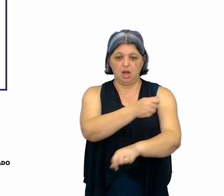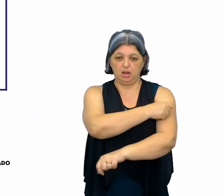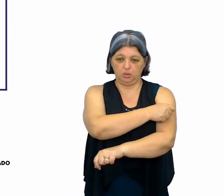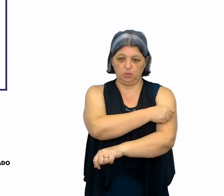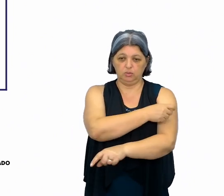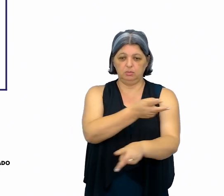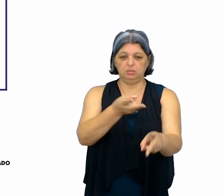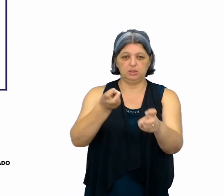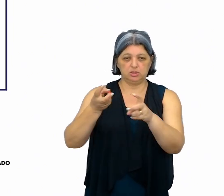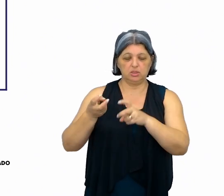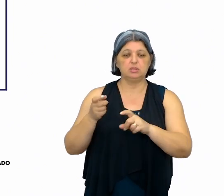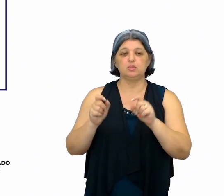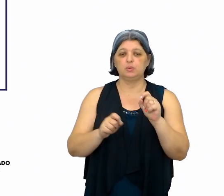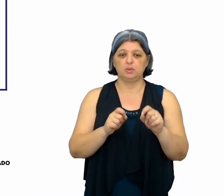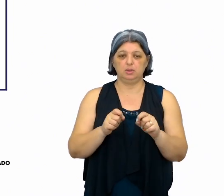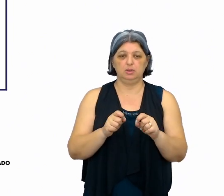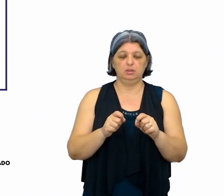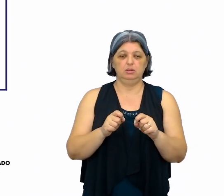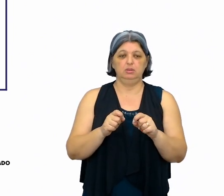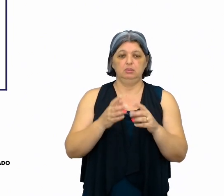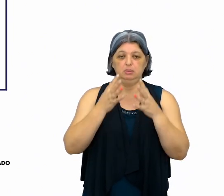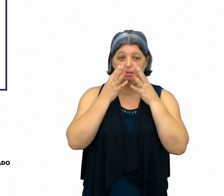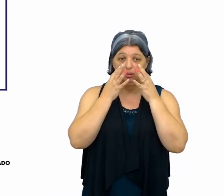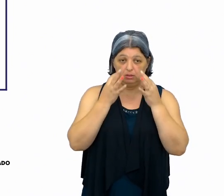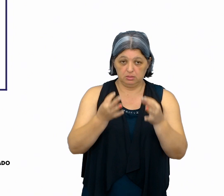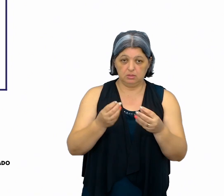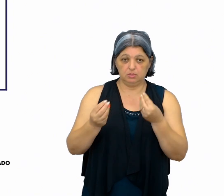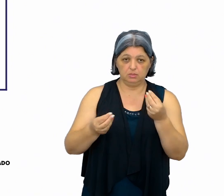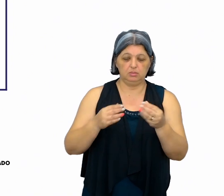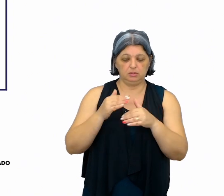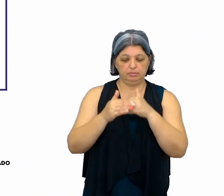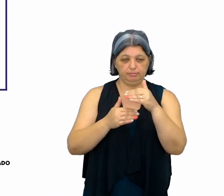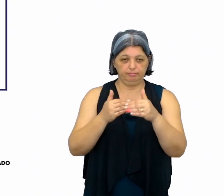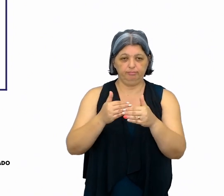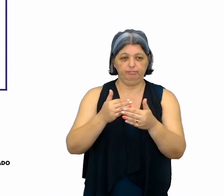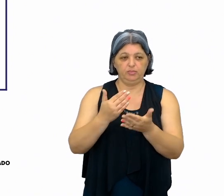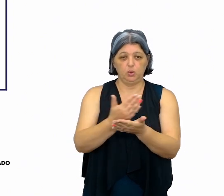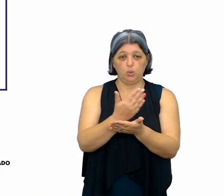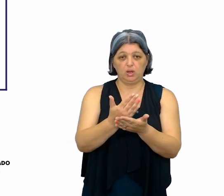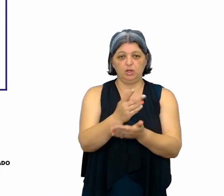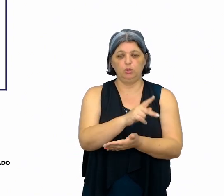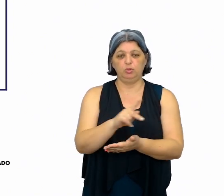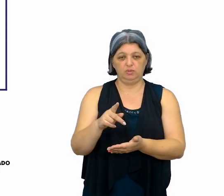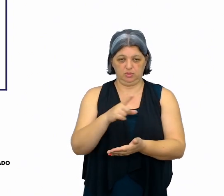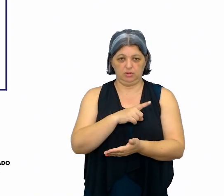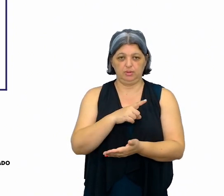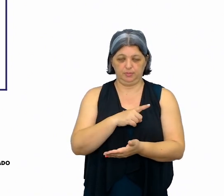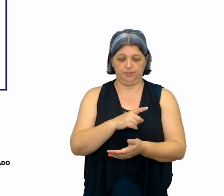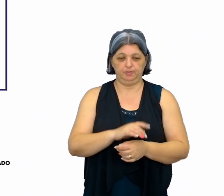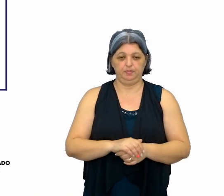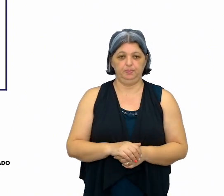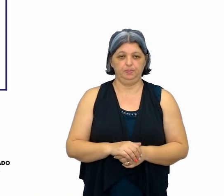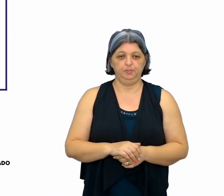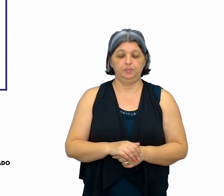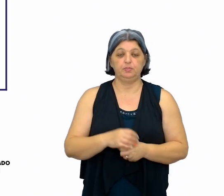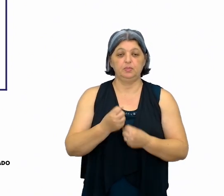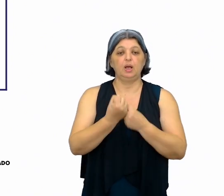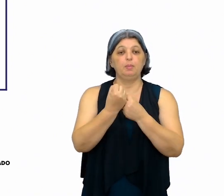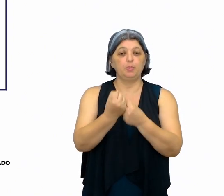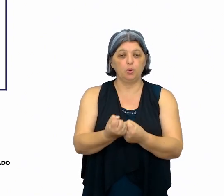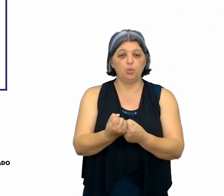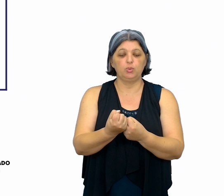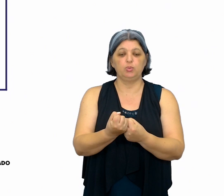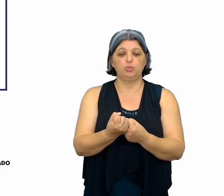observem a construção das definições que o caderno do professor traz, né, com apoio